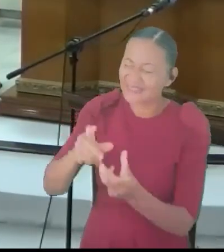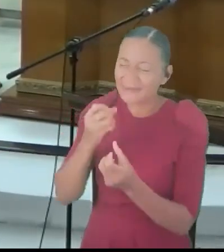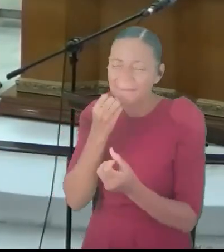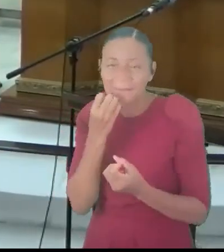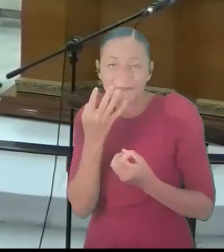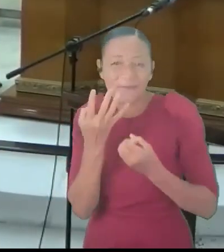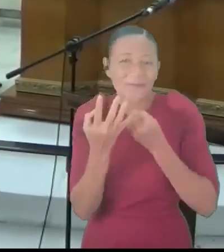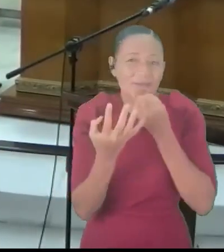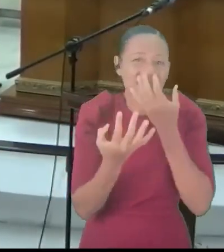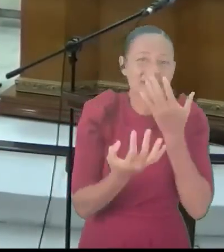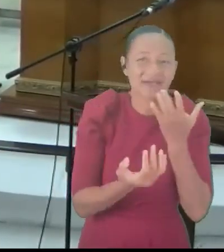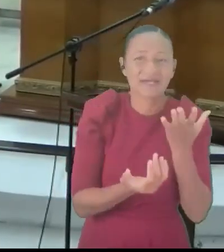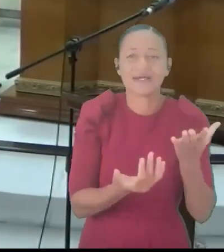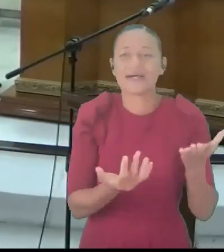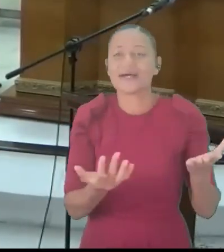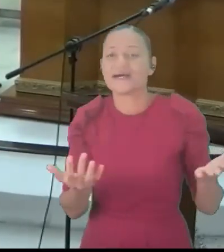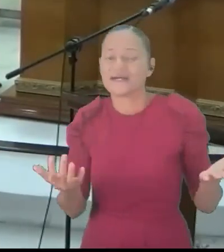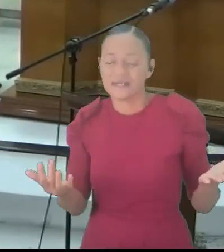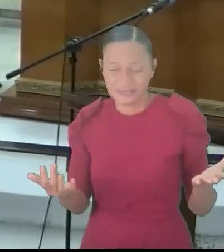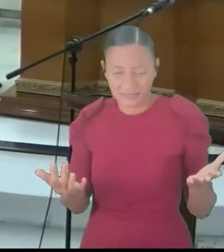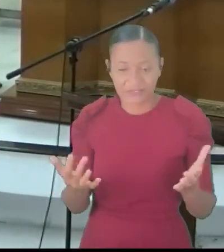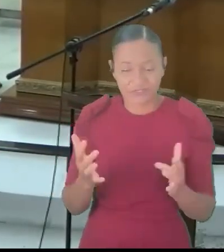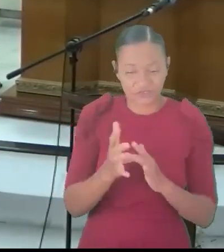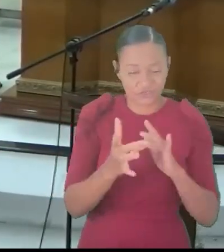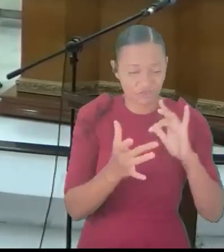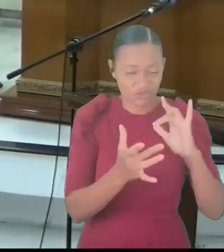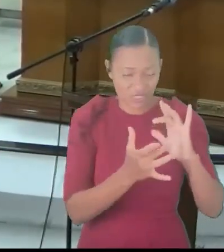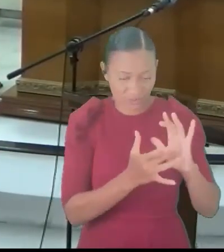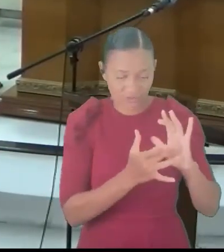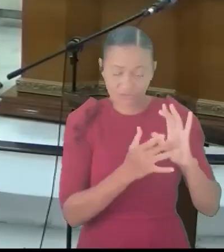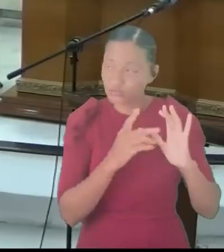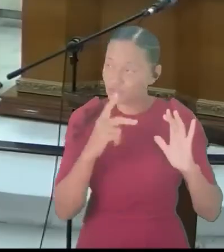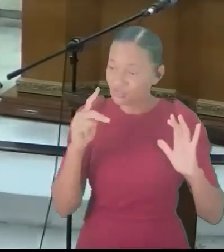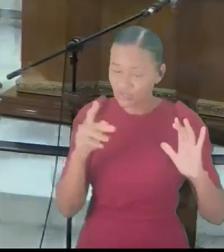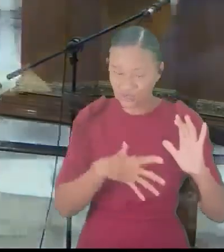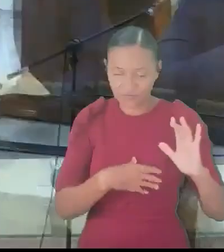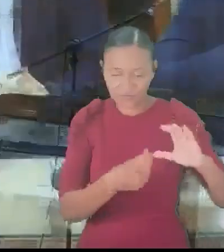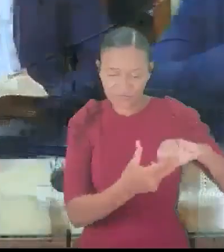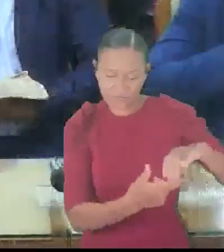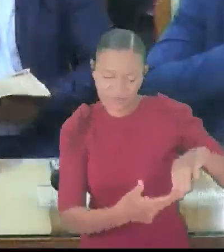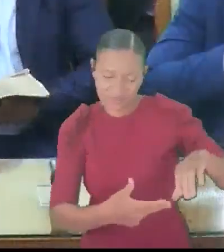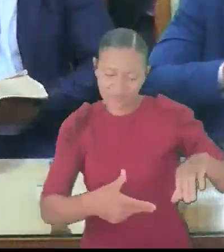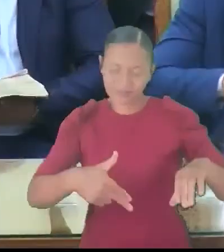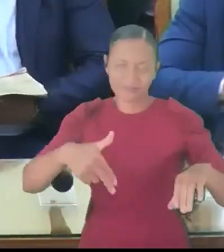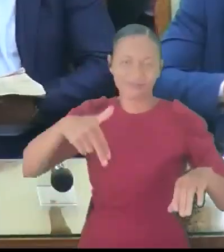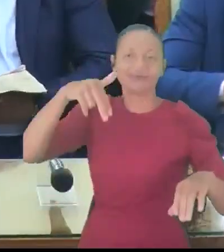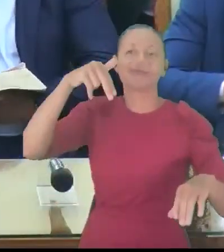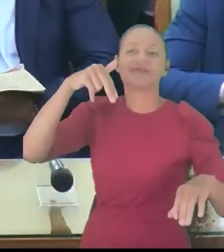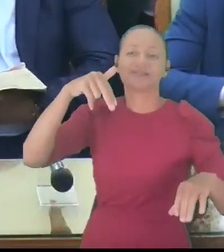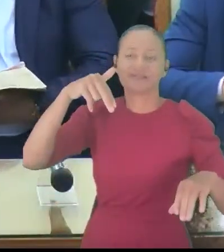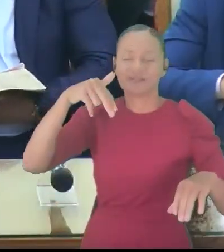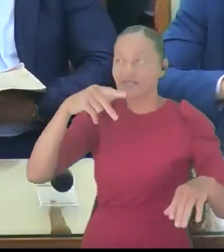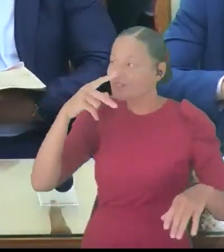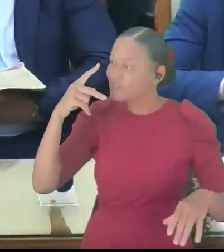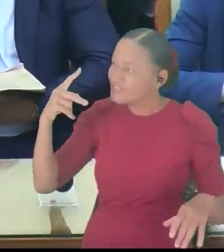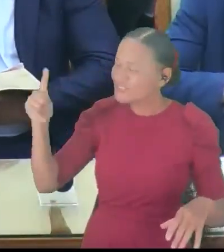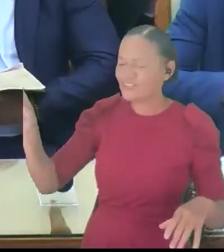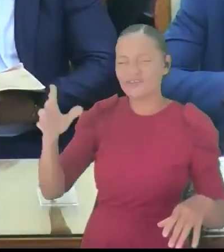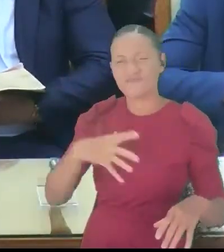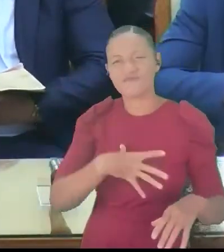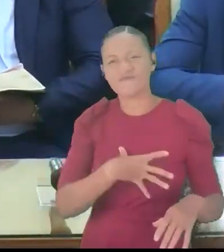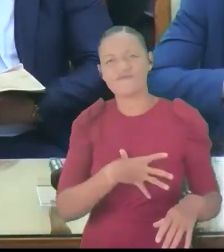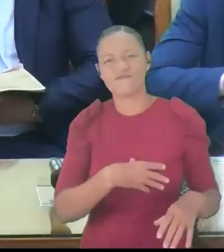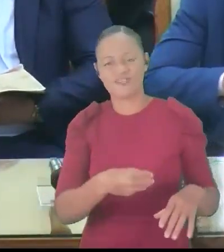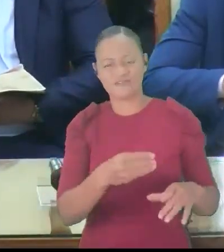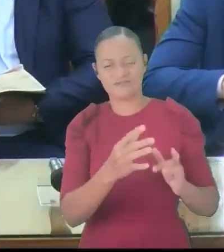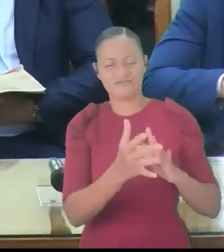Ressuscitando Deus a seu Filho Jesus. Para aí. Ressuscitando Deus a quem, irmãos? A seu Filho a Jesus. seu